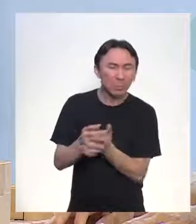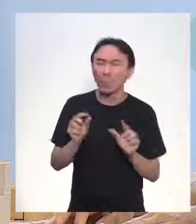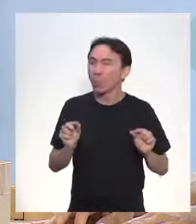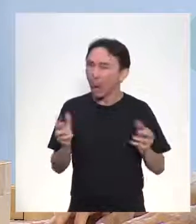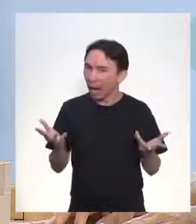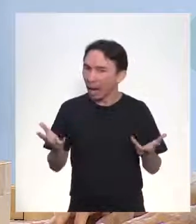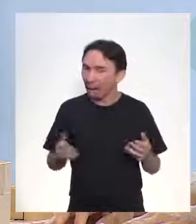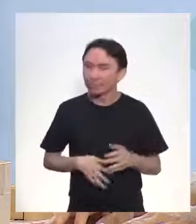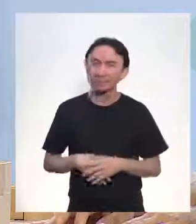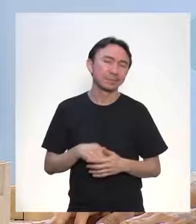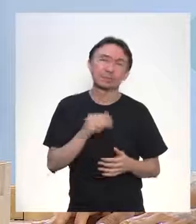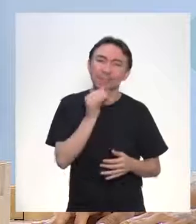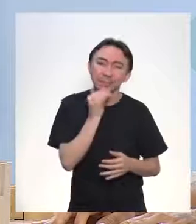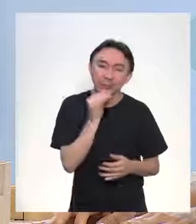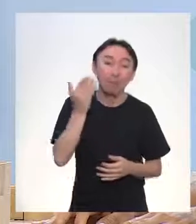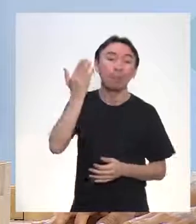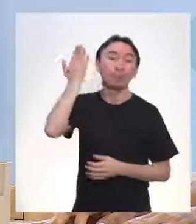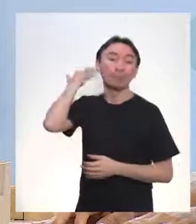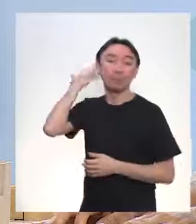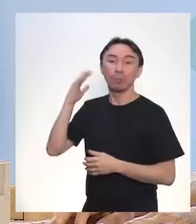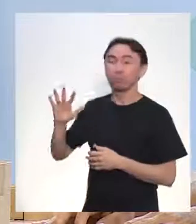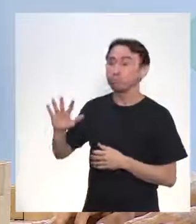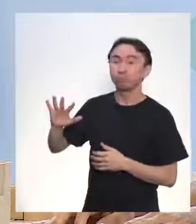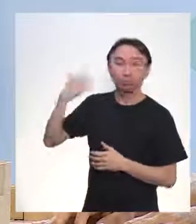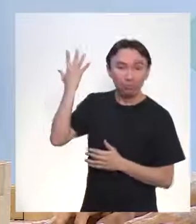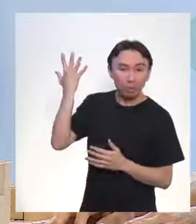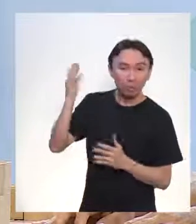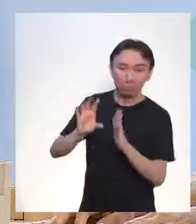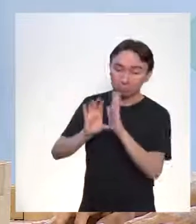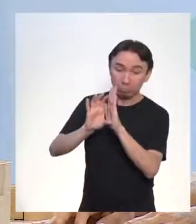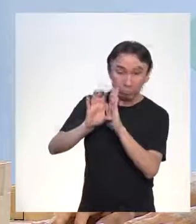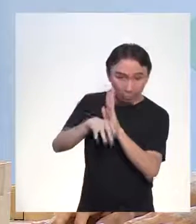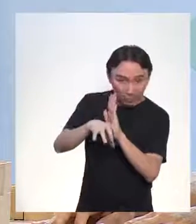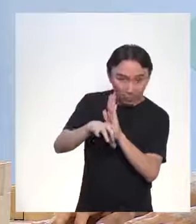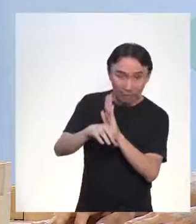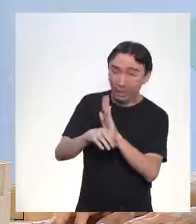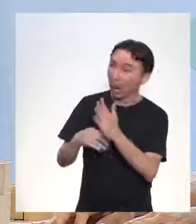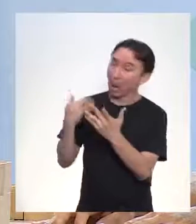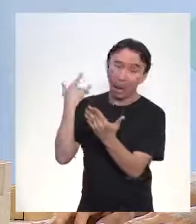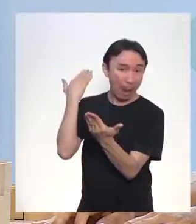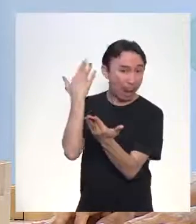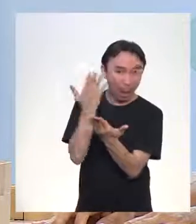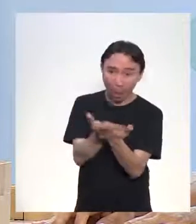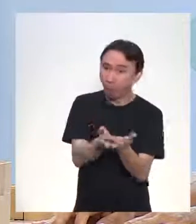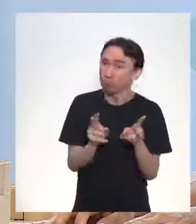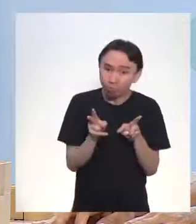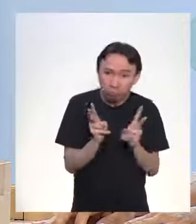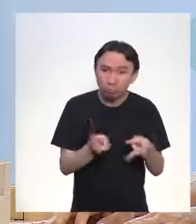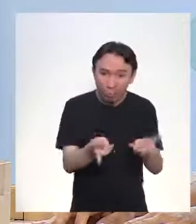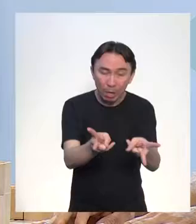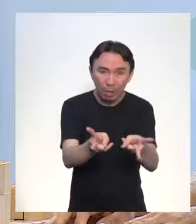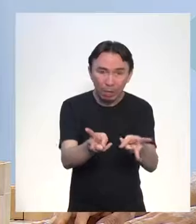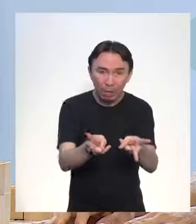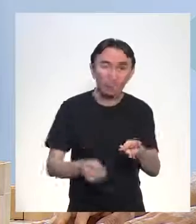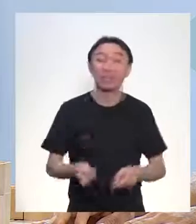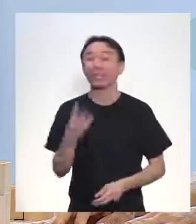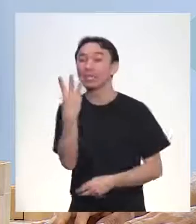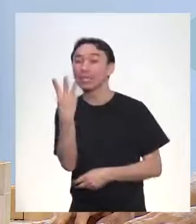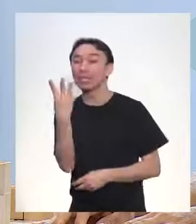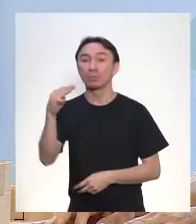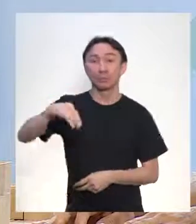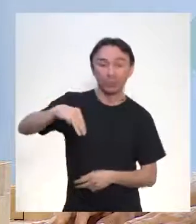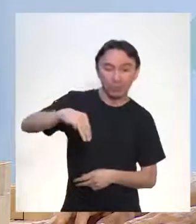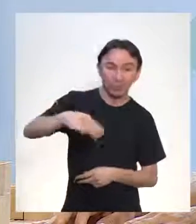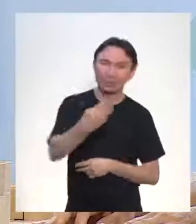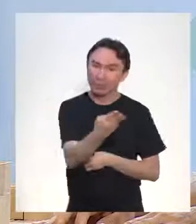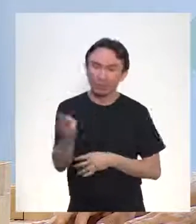que aconteceram no passado, conceitos que nós trazemos até os dias de hoje, tá bom? Então, eu vou deixar 3 minutinhos para